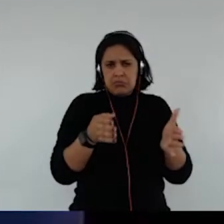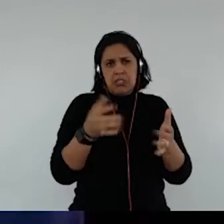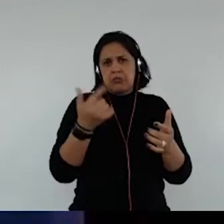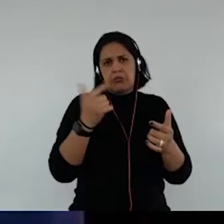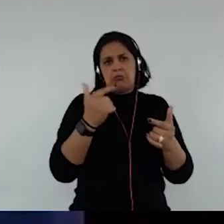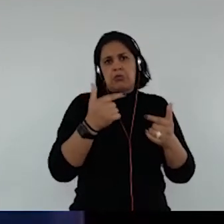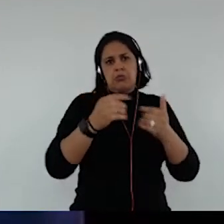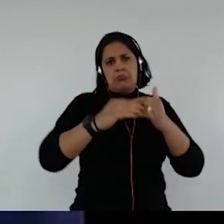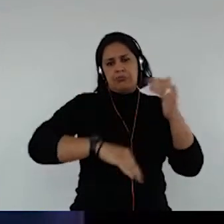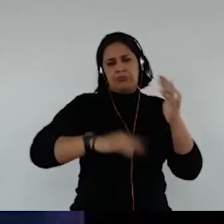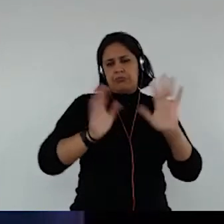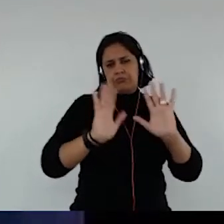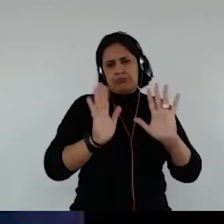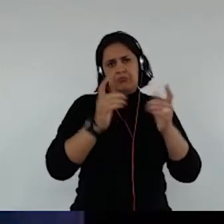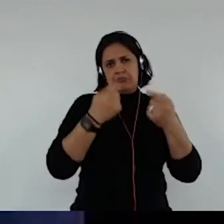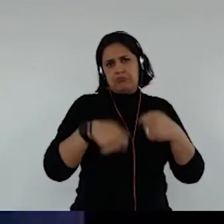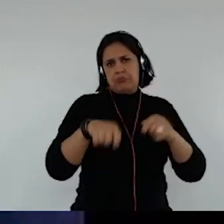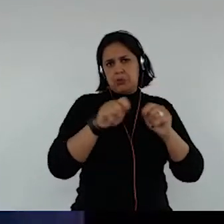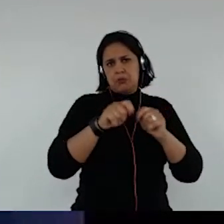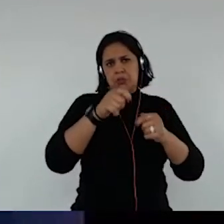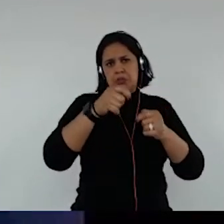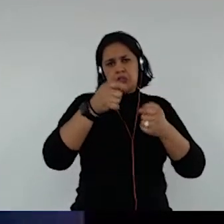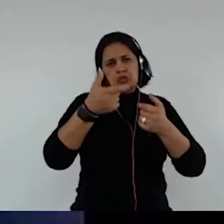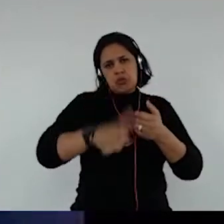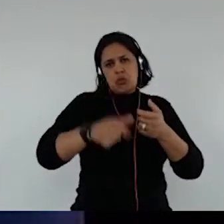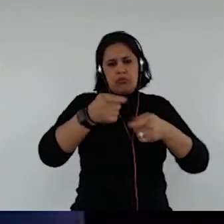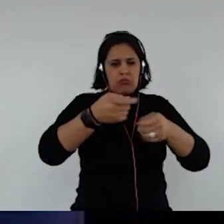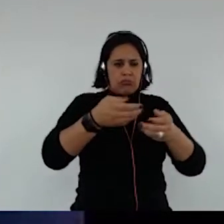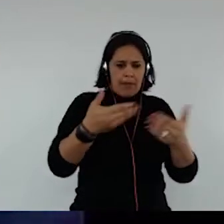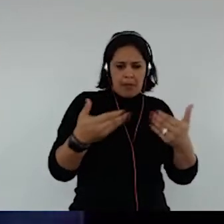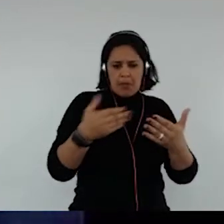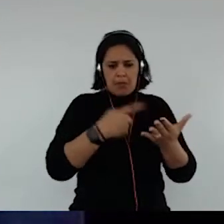de resolução, revisão e muito menos de renegociação.